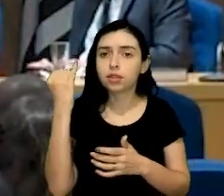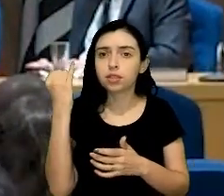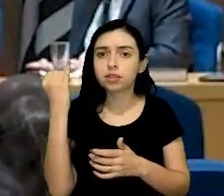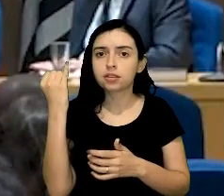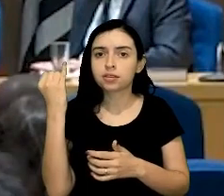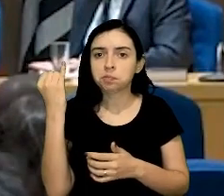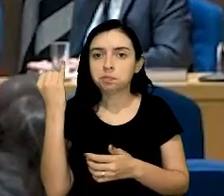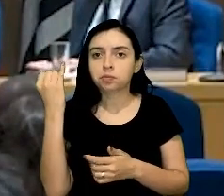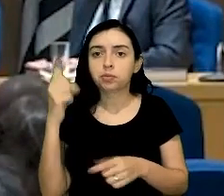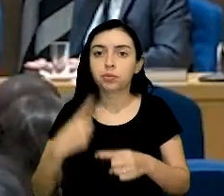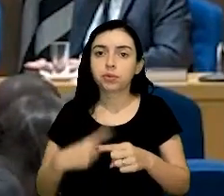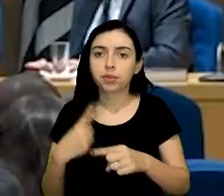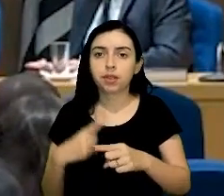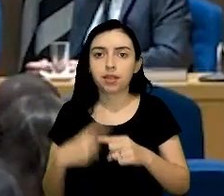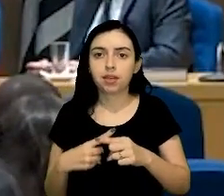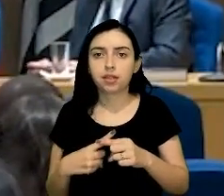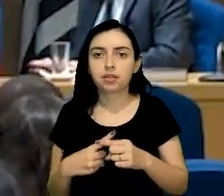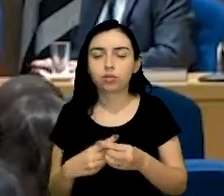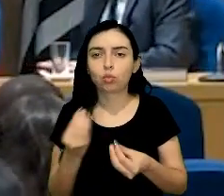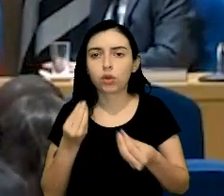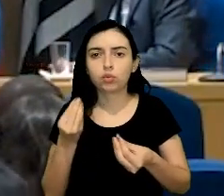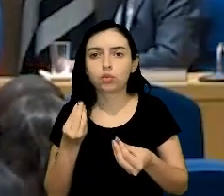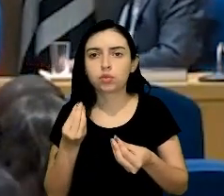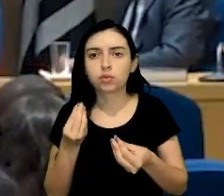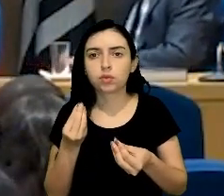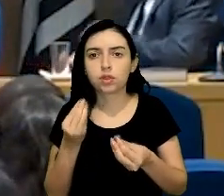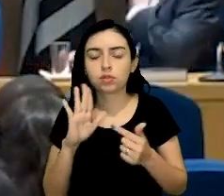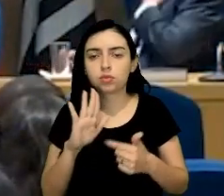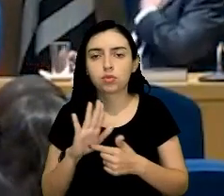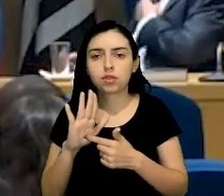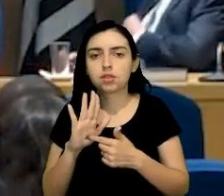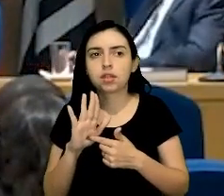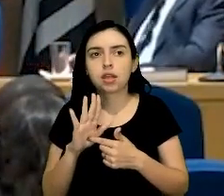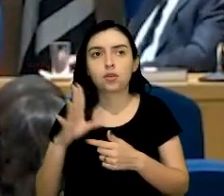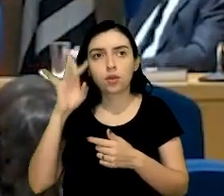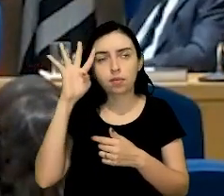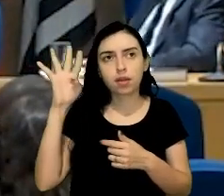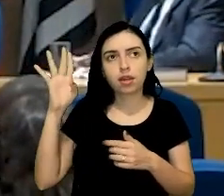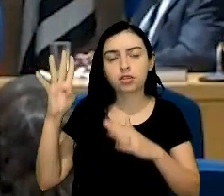porque quando nós vamos remeter ao imaginário migratório